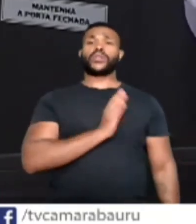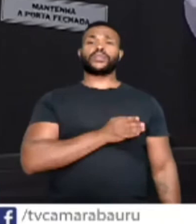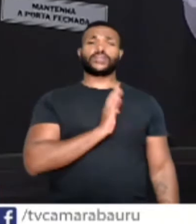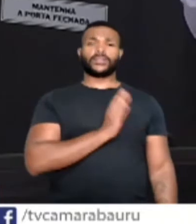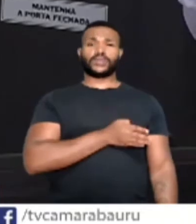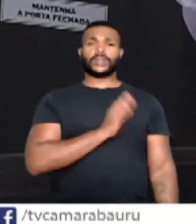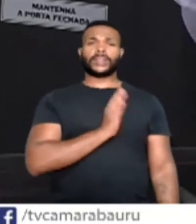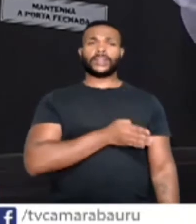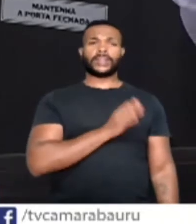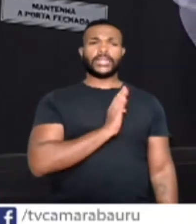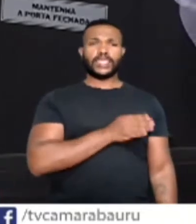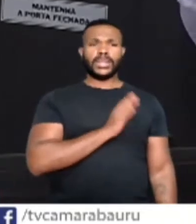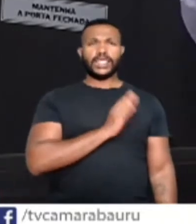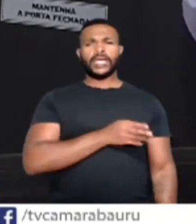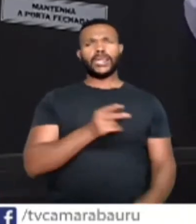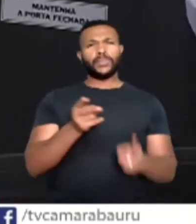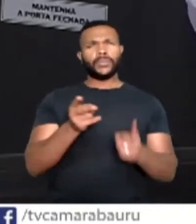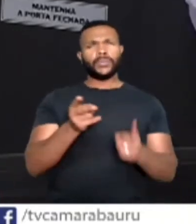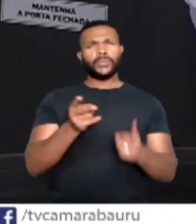vejo um Brasil dividido,